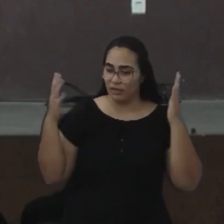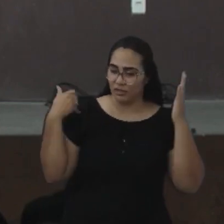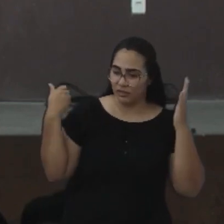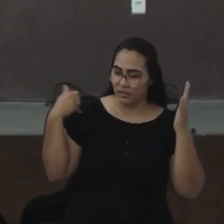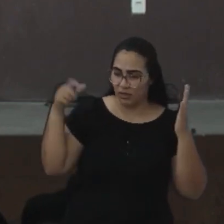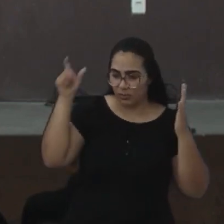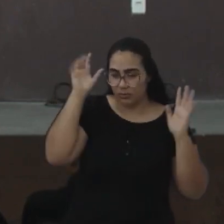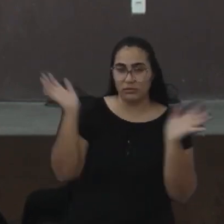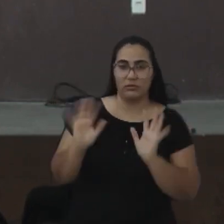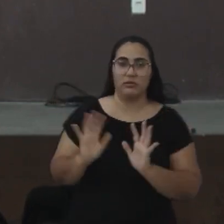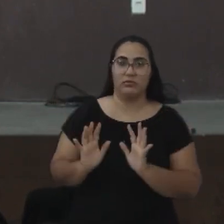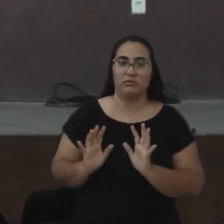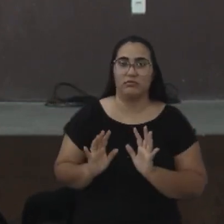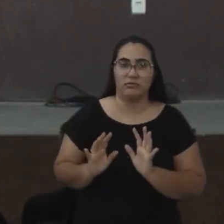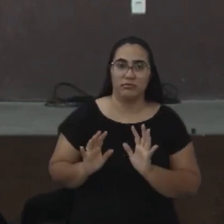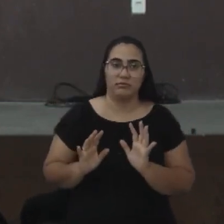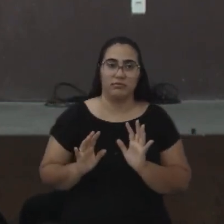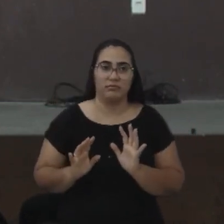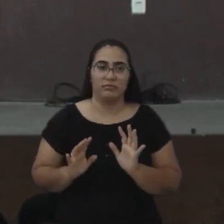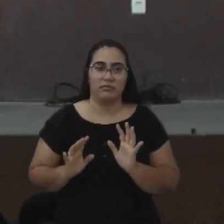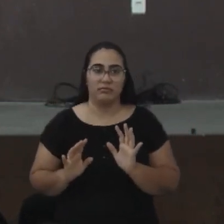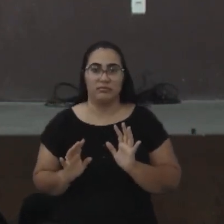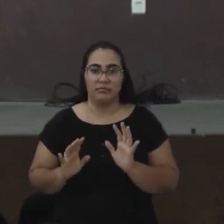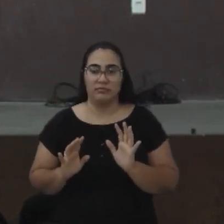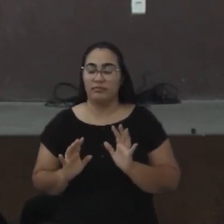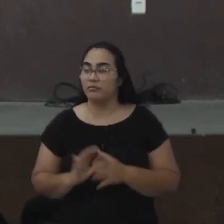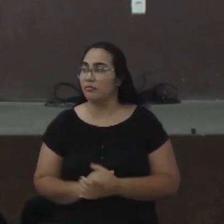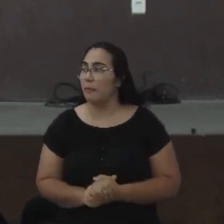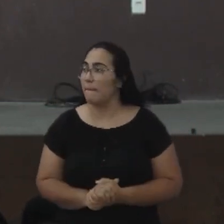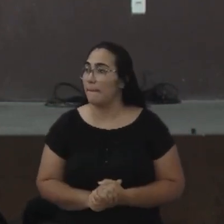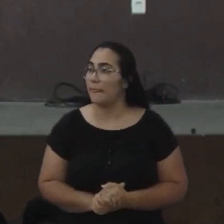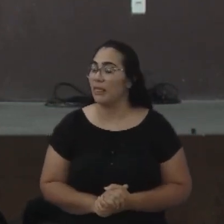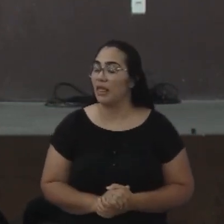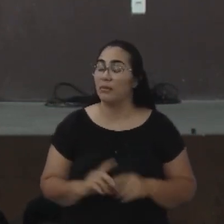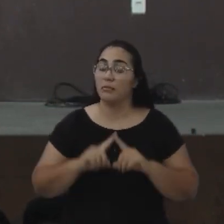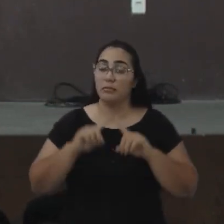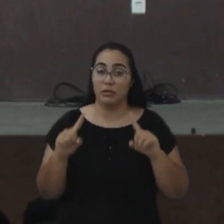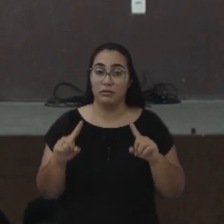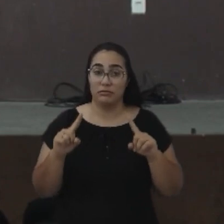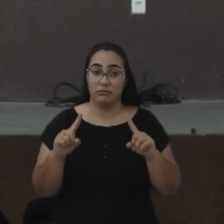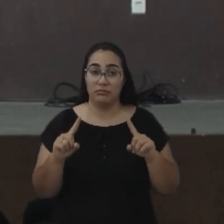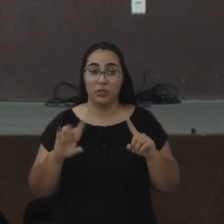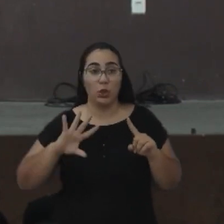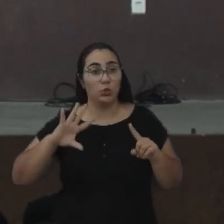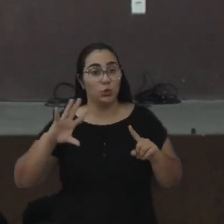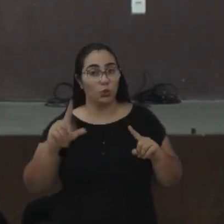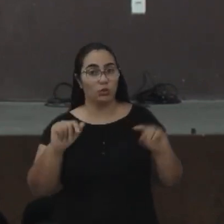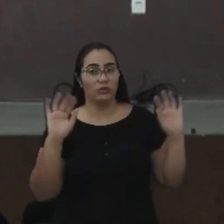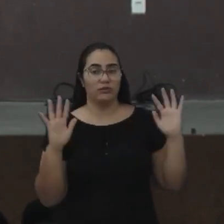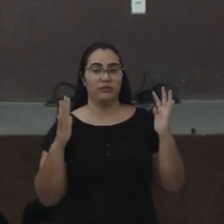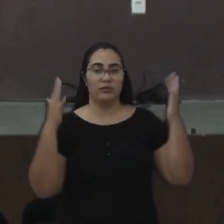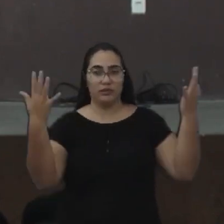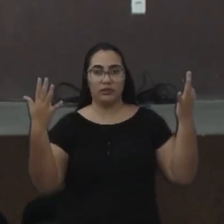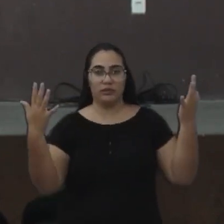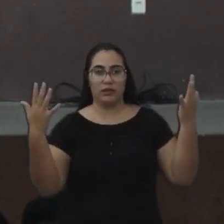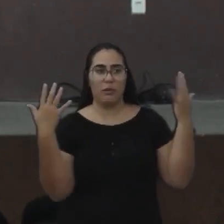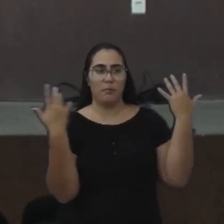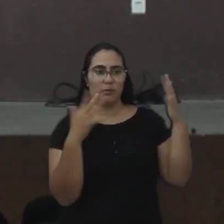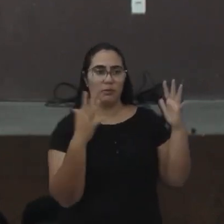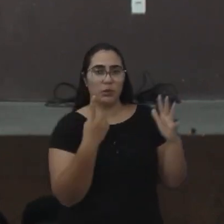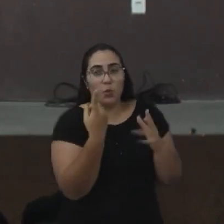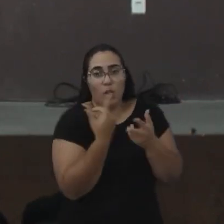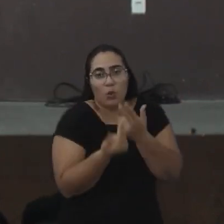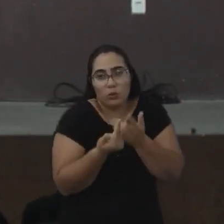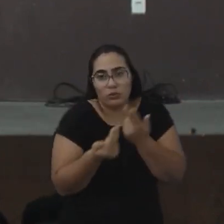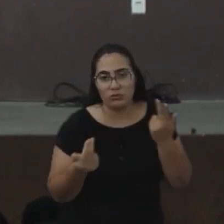não ser que seu marido seja muito ruim. Aí não faça festa de aniversário para ele, não. Mas toda festa celebra alguma coisa.